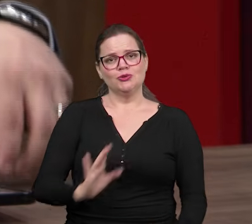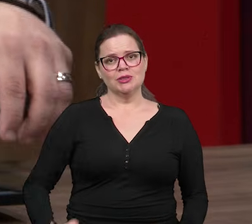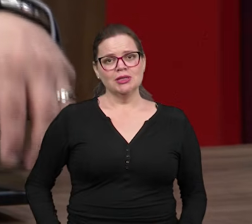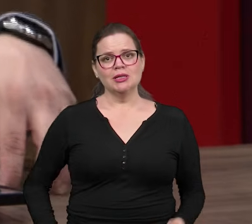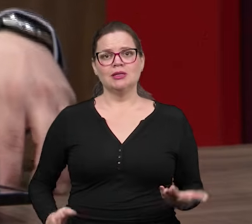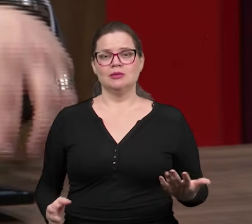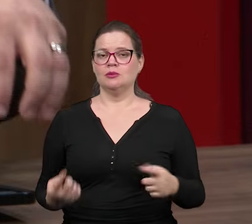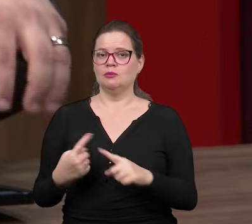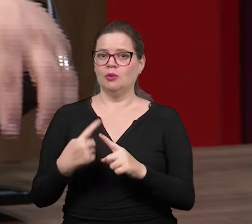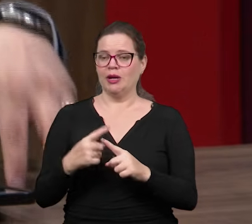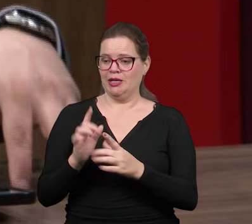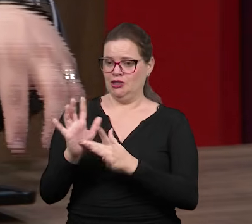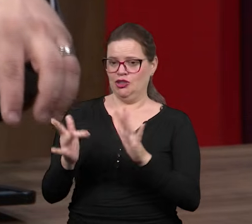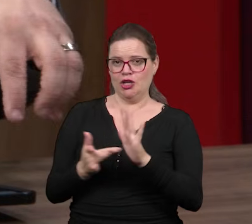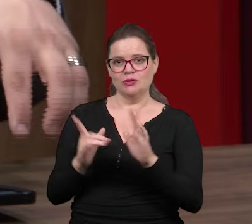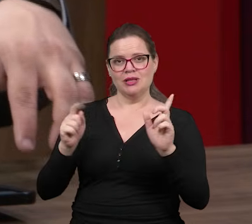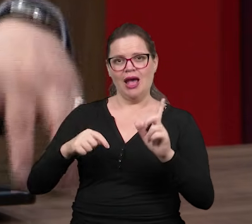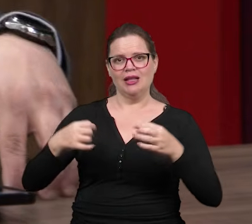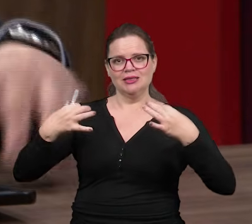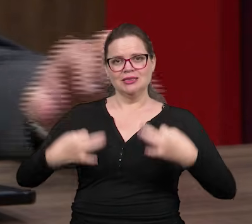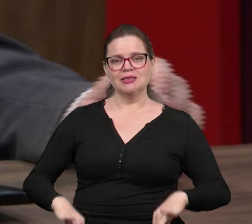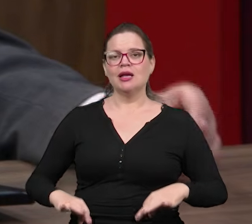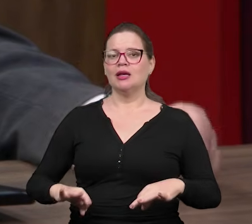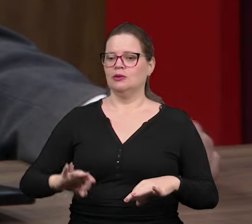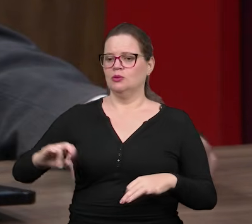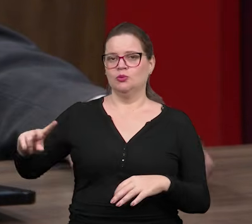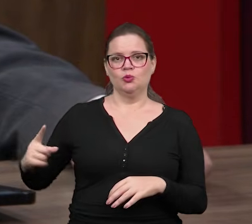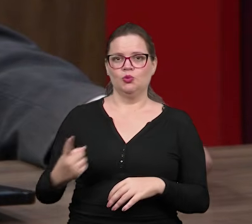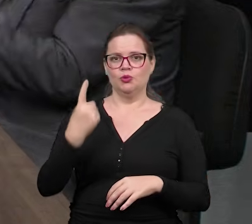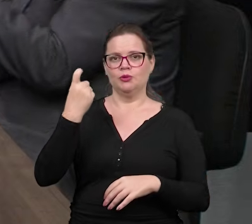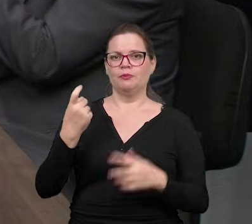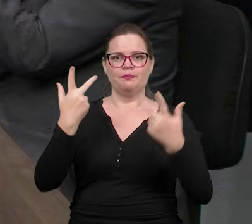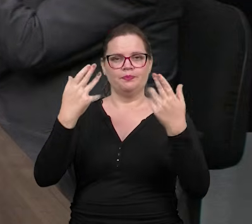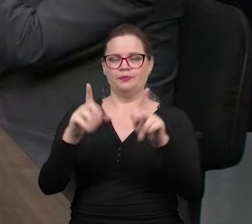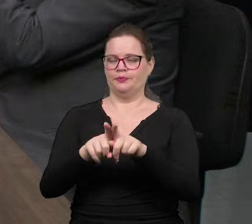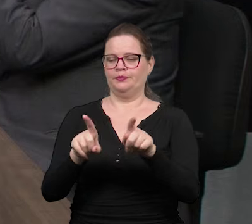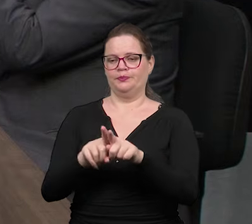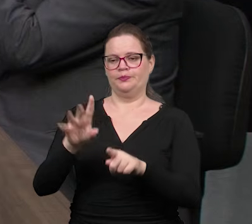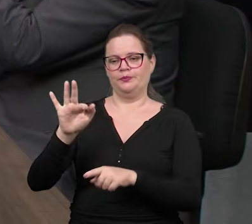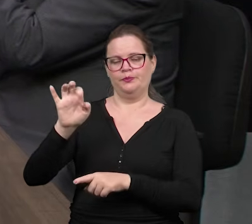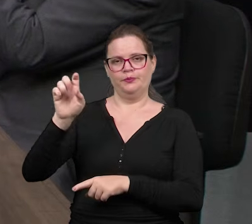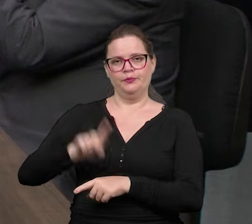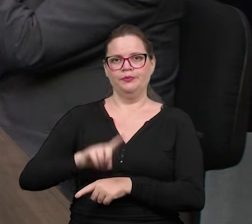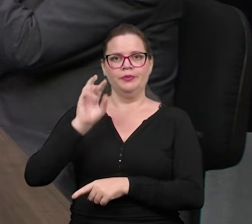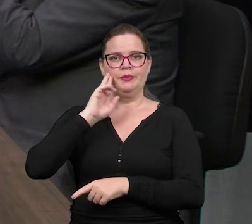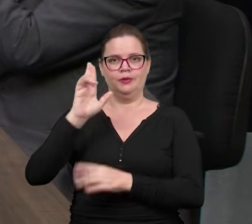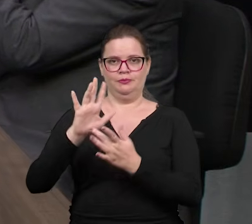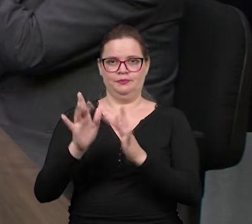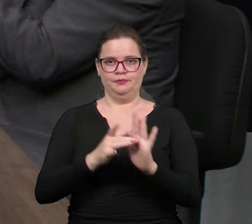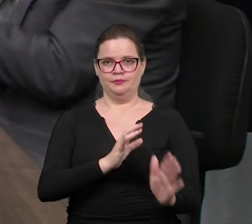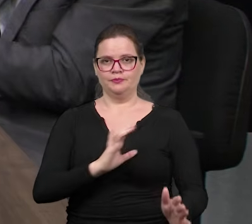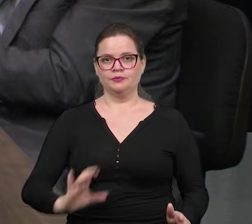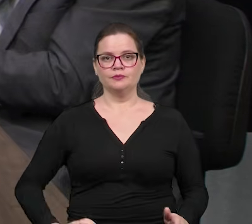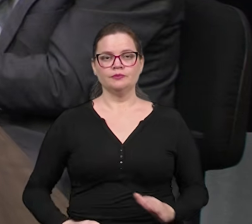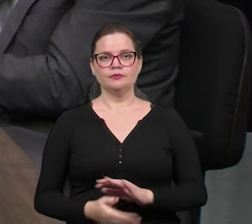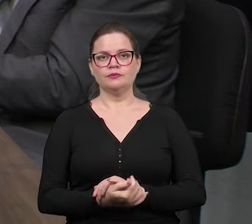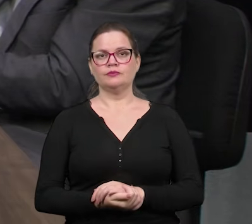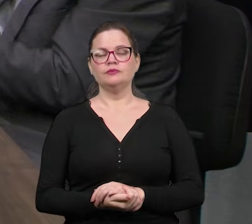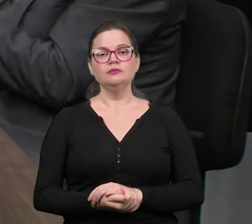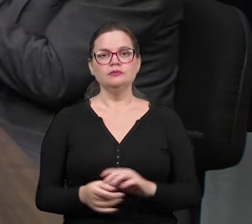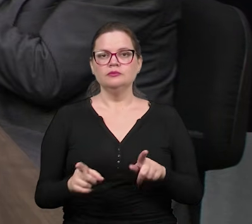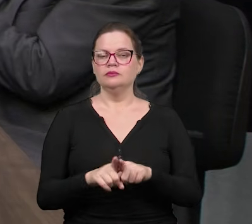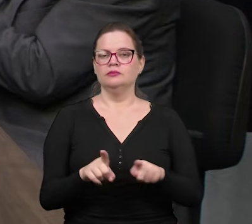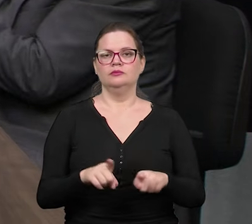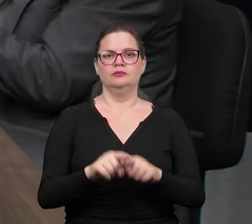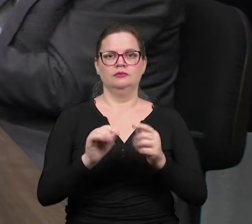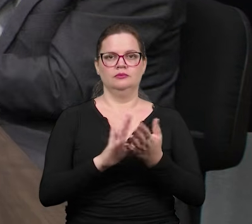porque ela está firmada naquela rocha que é o Senhor Jesus. Quando a palavra ela registra